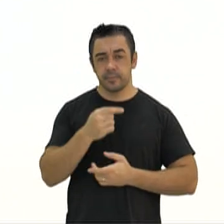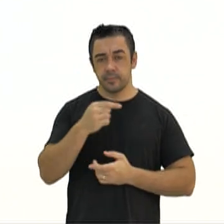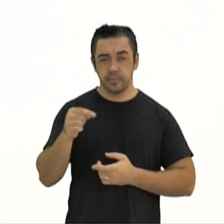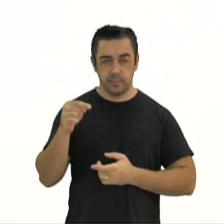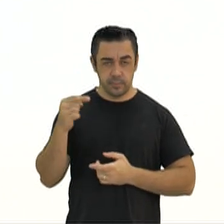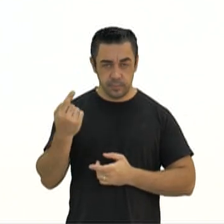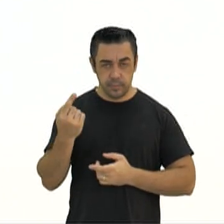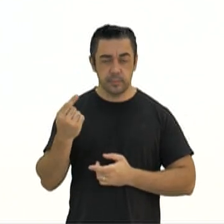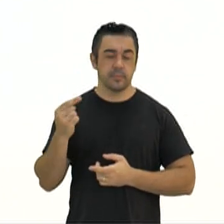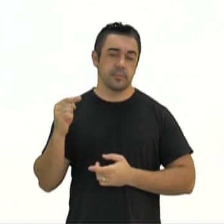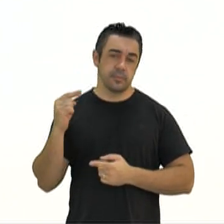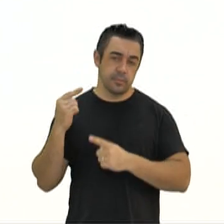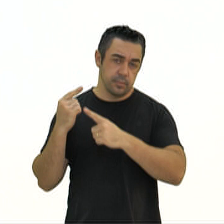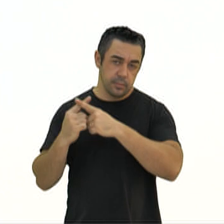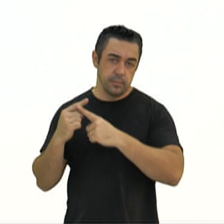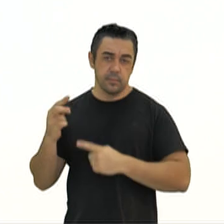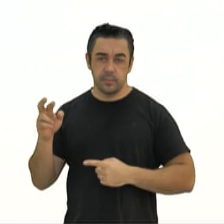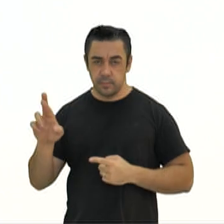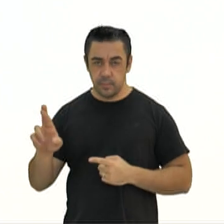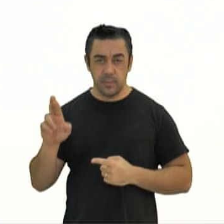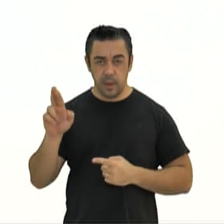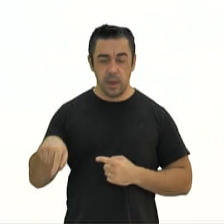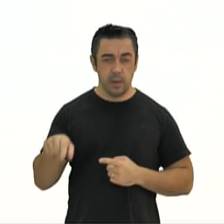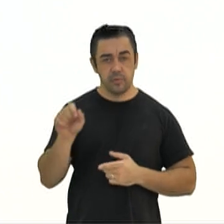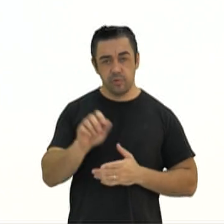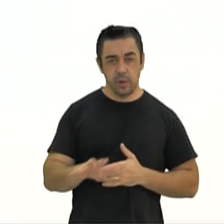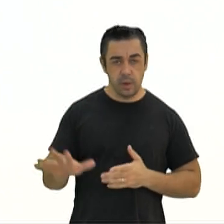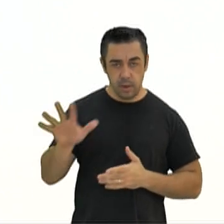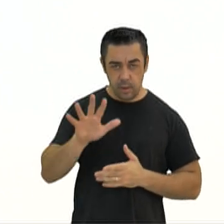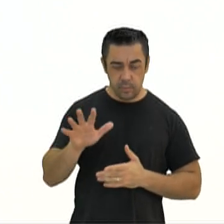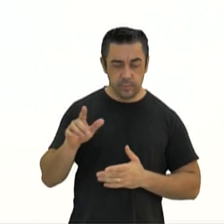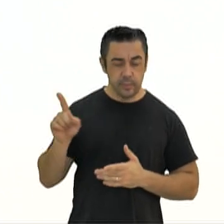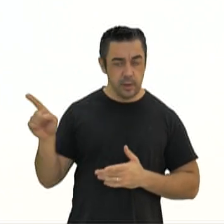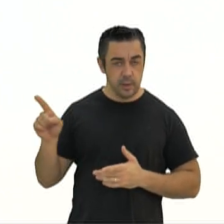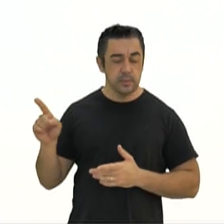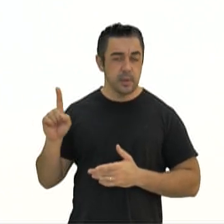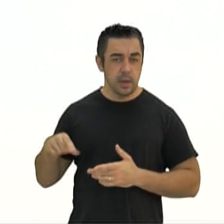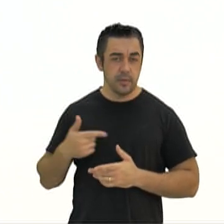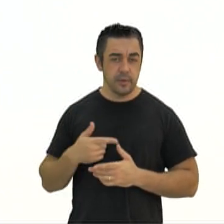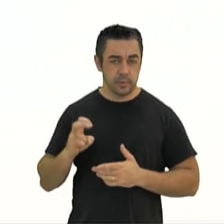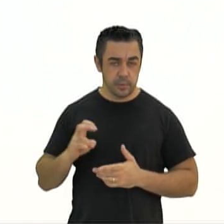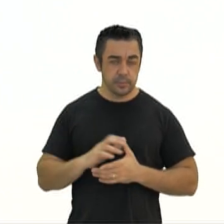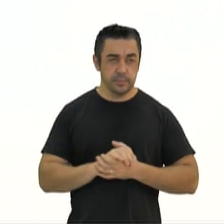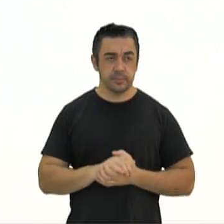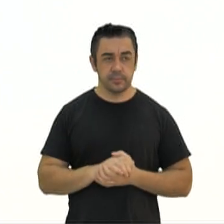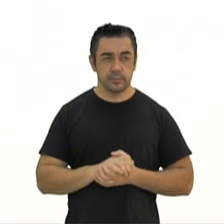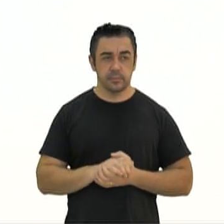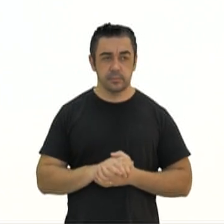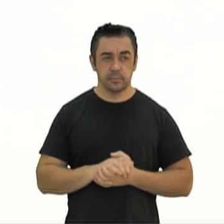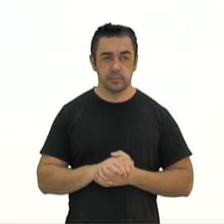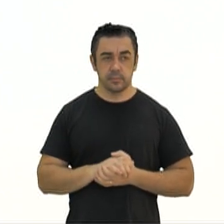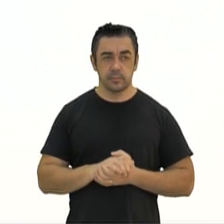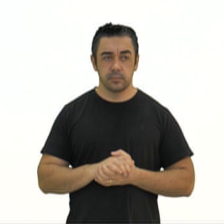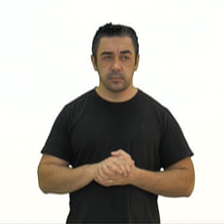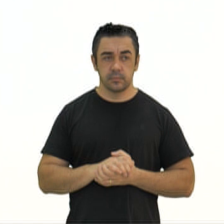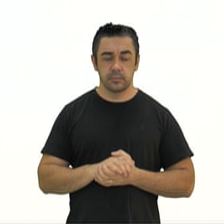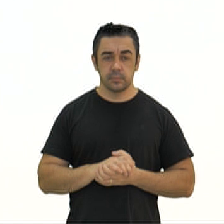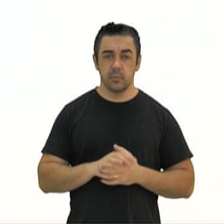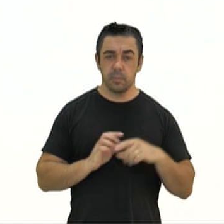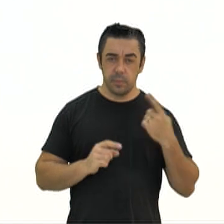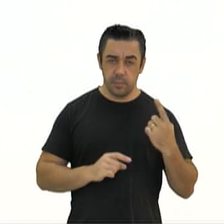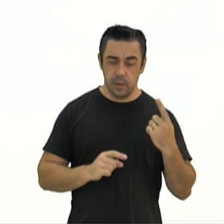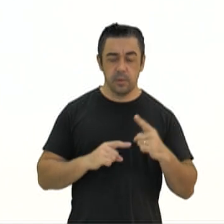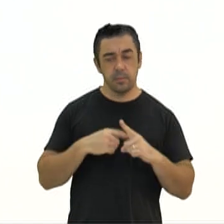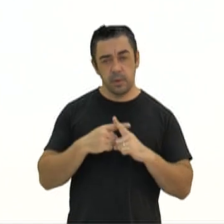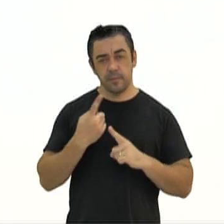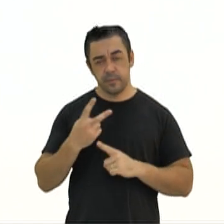fórmula de um termo geral, e o termo geral nesse caso é o 25º, tá? Então, A25 vai ser o primeiro, mais